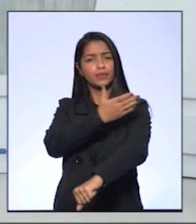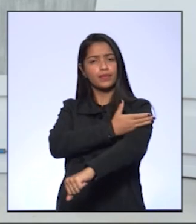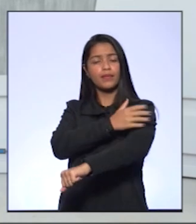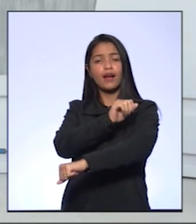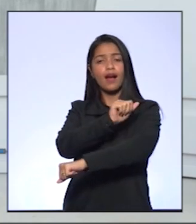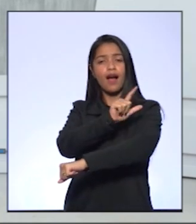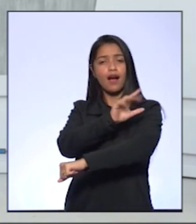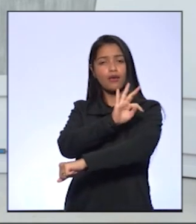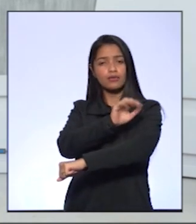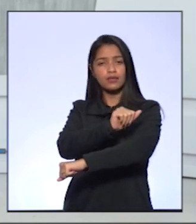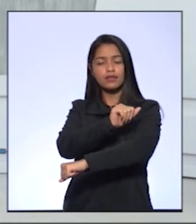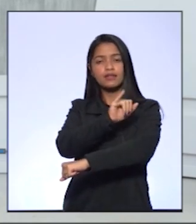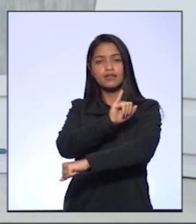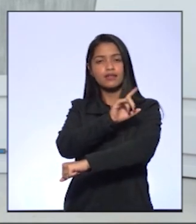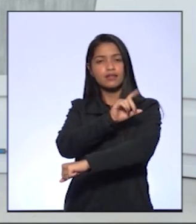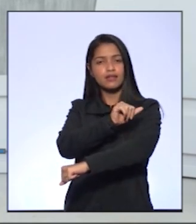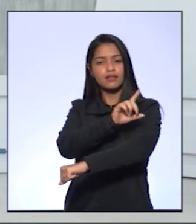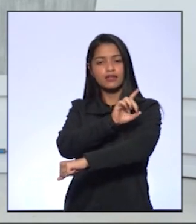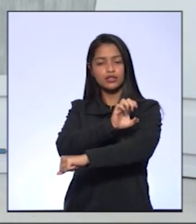Idade Média